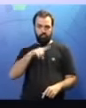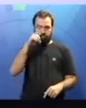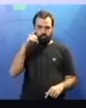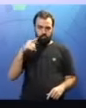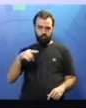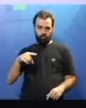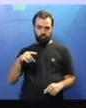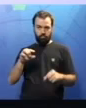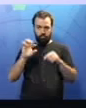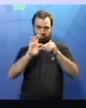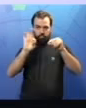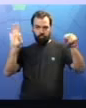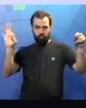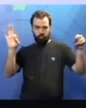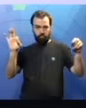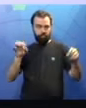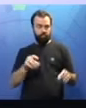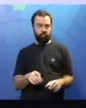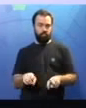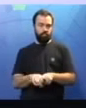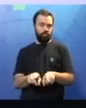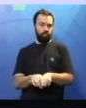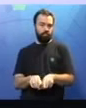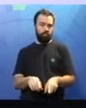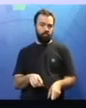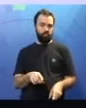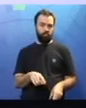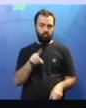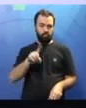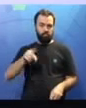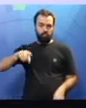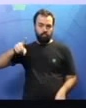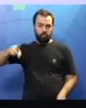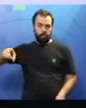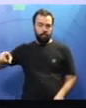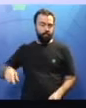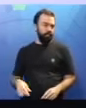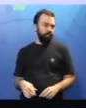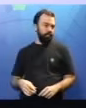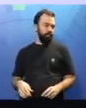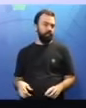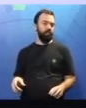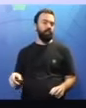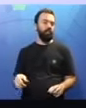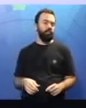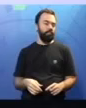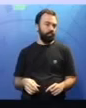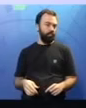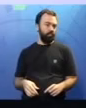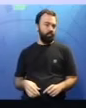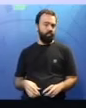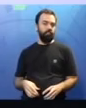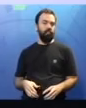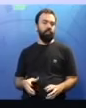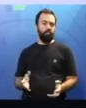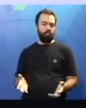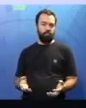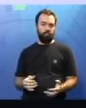frequência. Então, através dessa equação, a gente pode obter qualquer informação sobre uma onda.